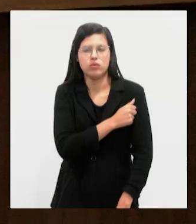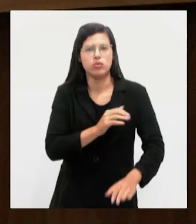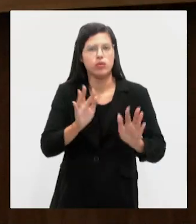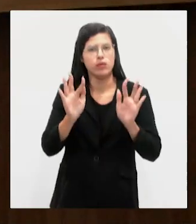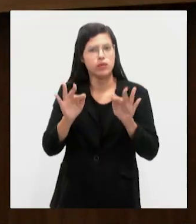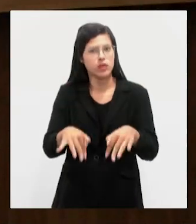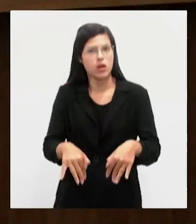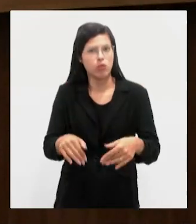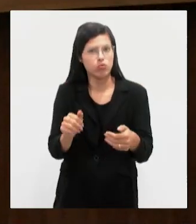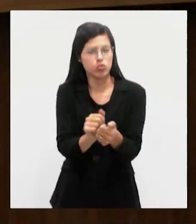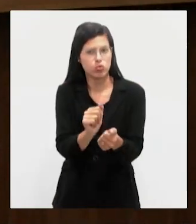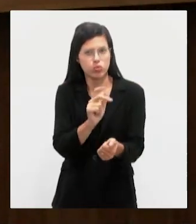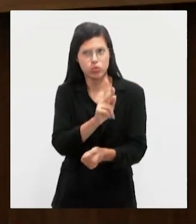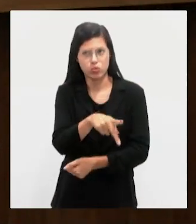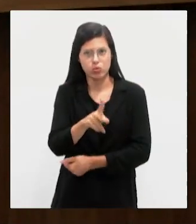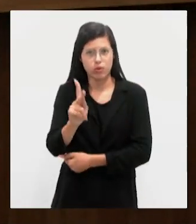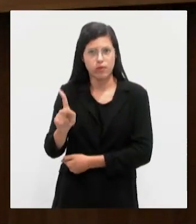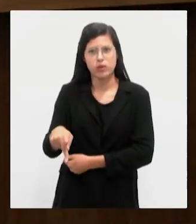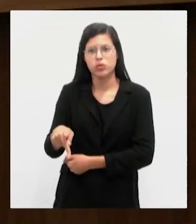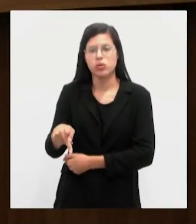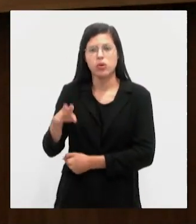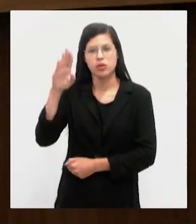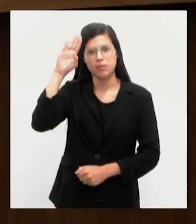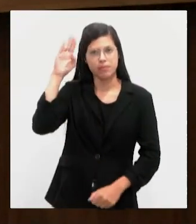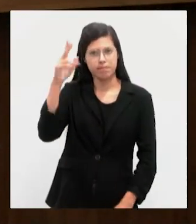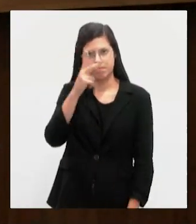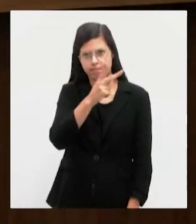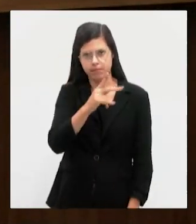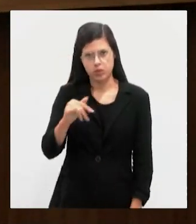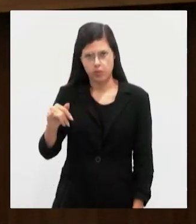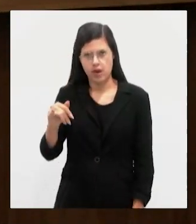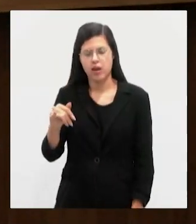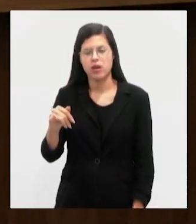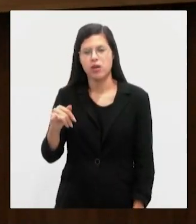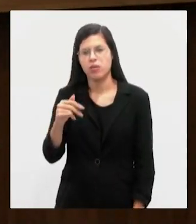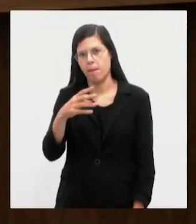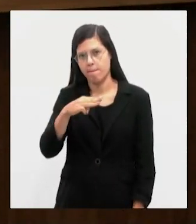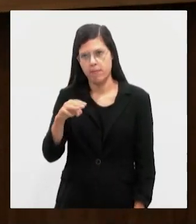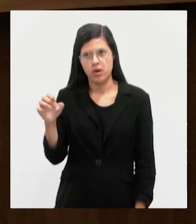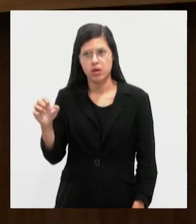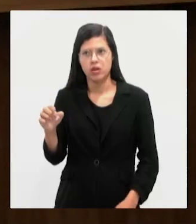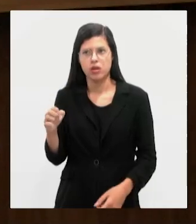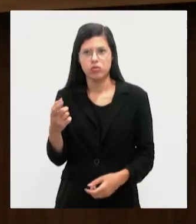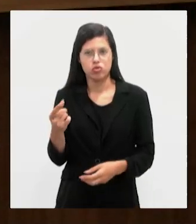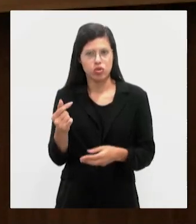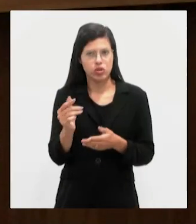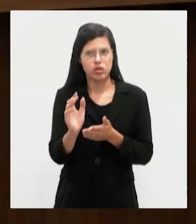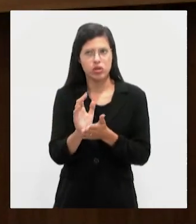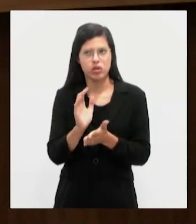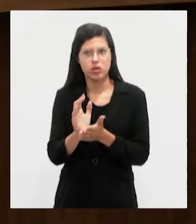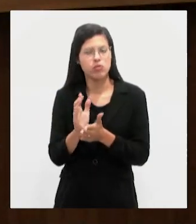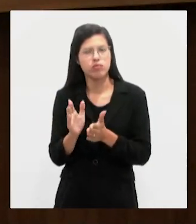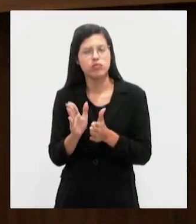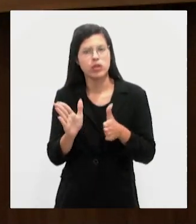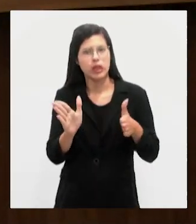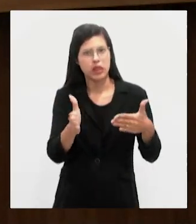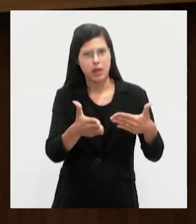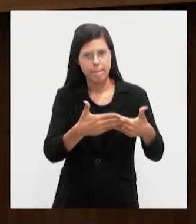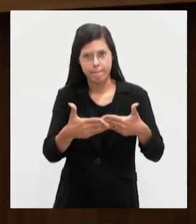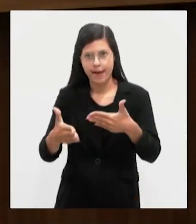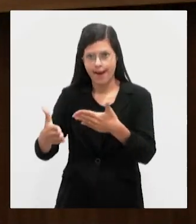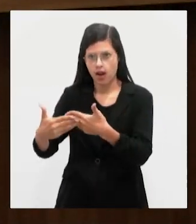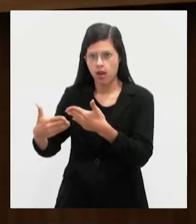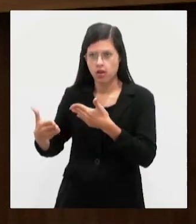professores, sobretudo os pais, colocaram dinheirinho, pegaram os caminhões, taparam os sangradouros, e a